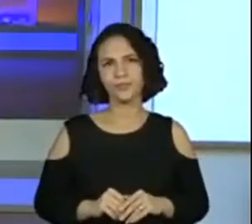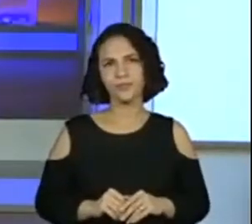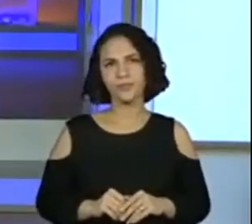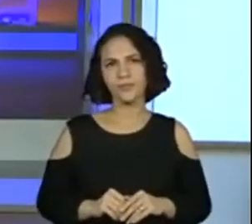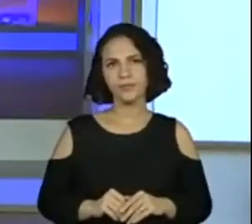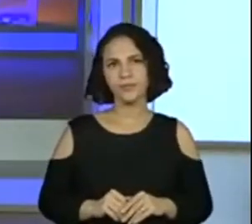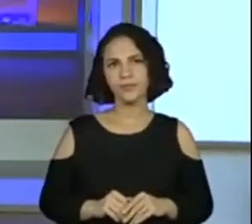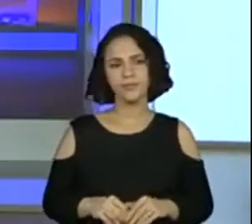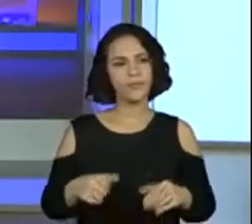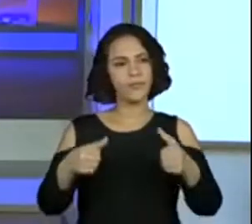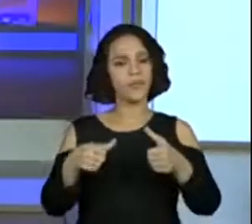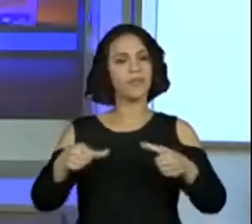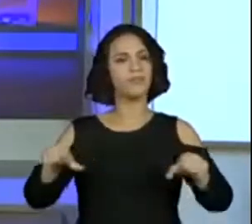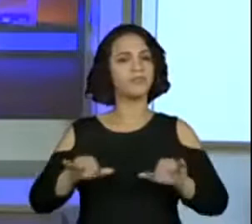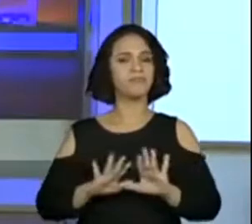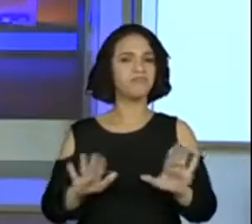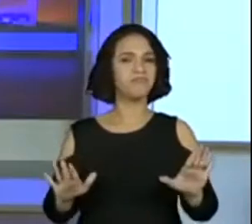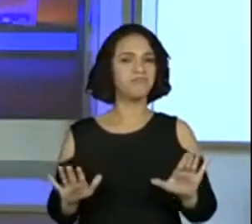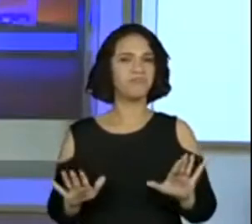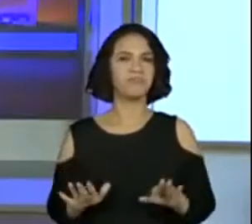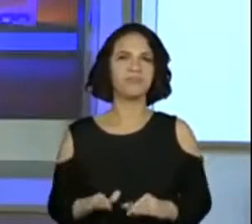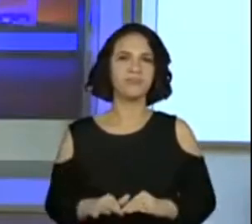E prende aqui o mostrador.